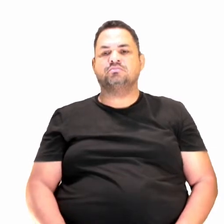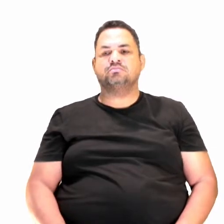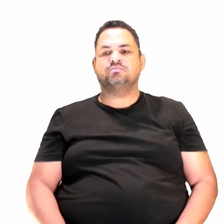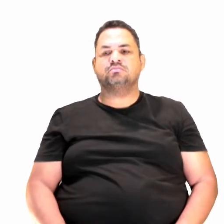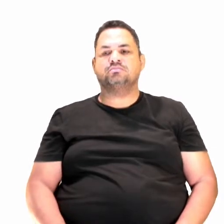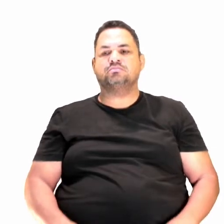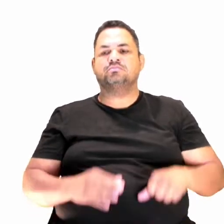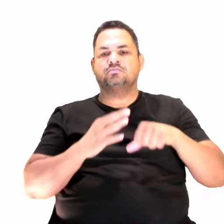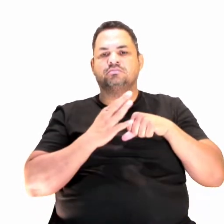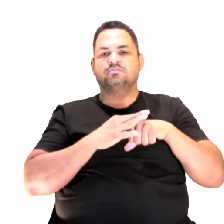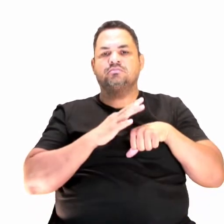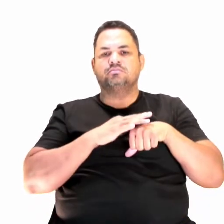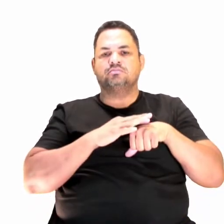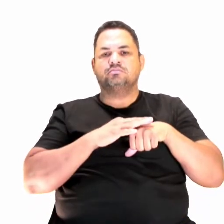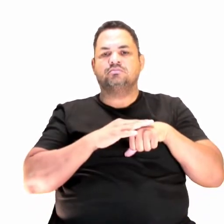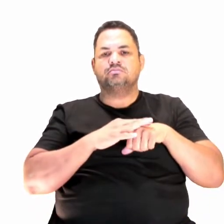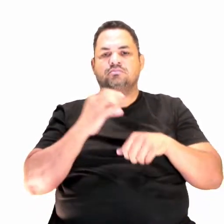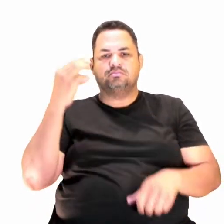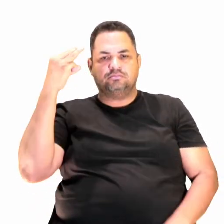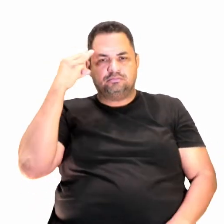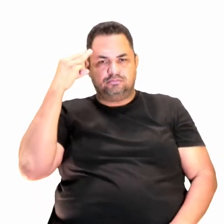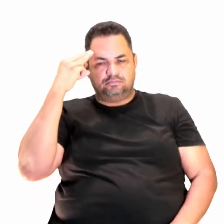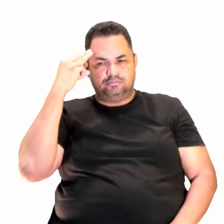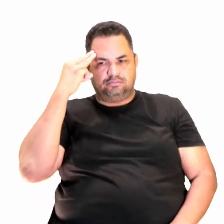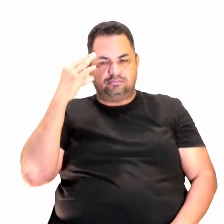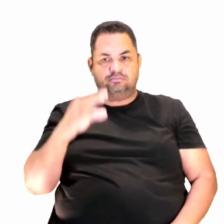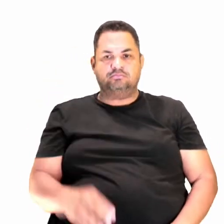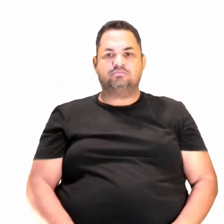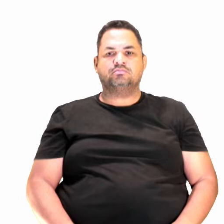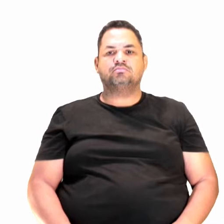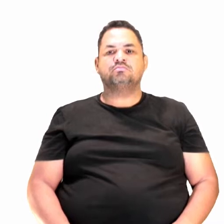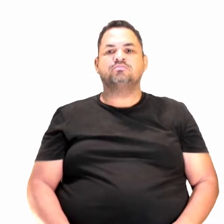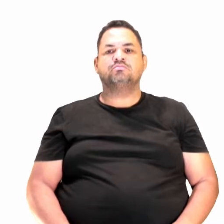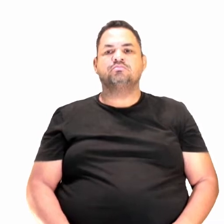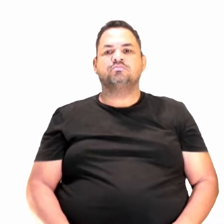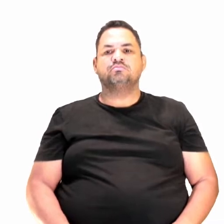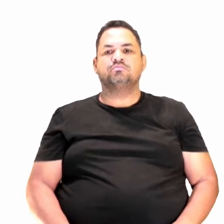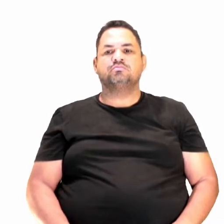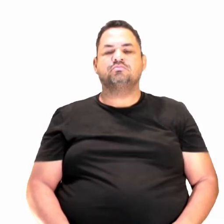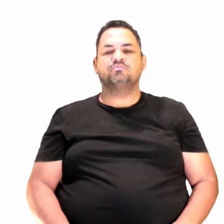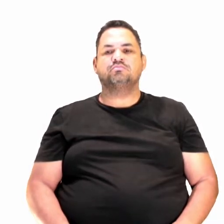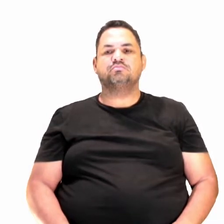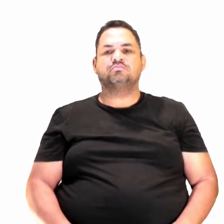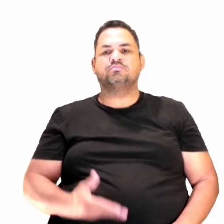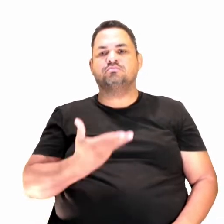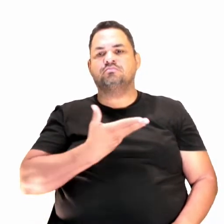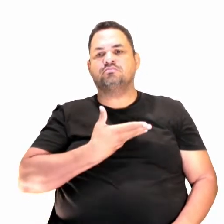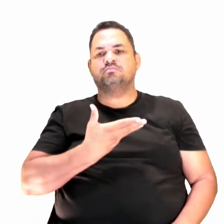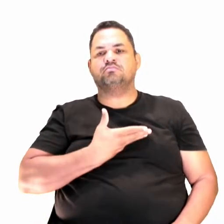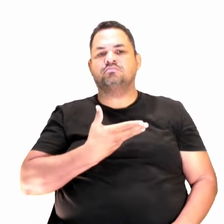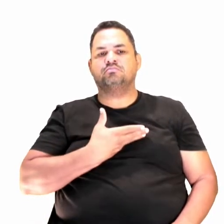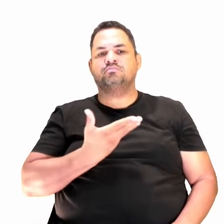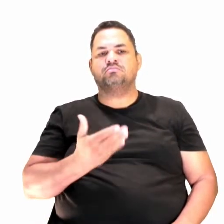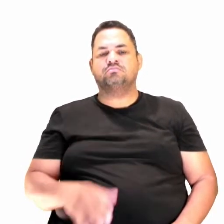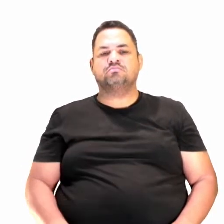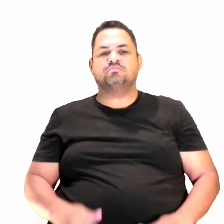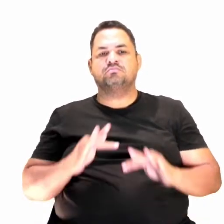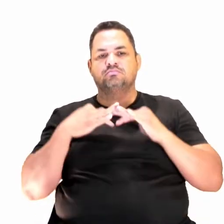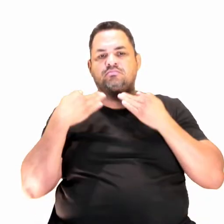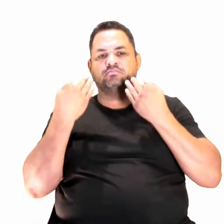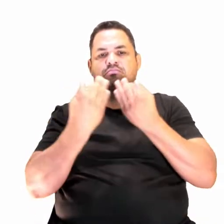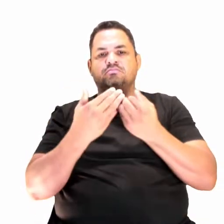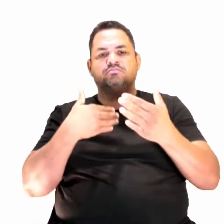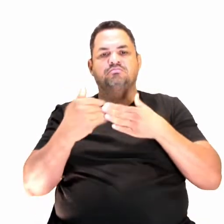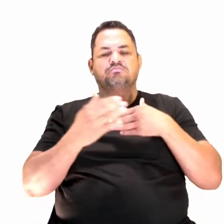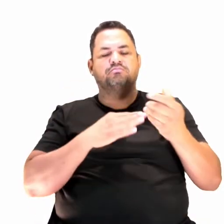a doença, né, mental, doenças mentais, friends, relatives, amigos, parentes, pode ser